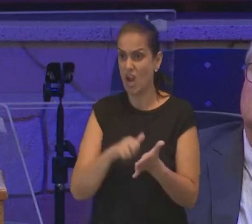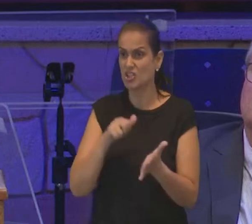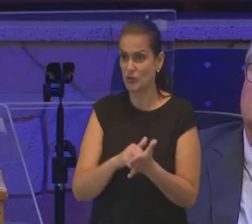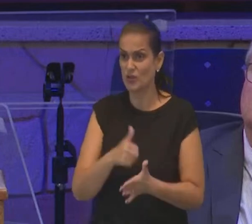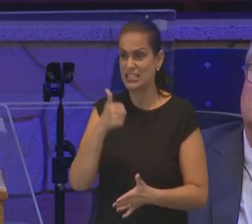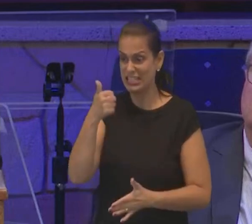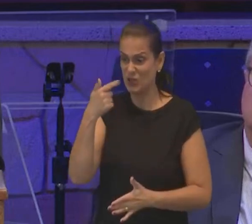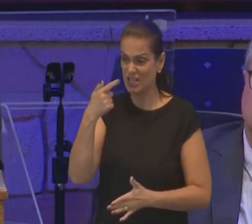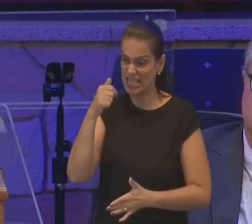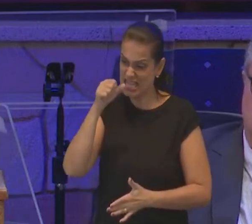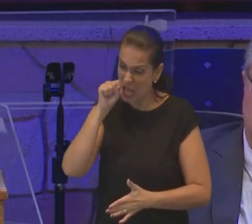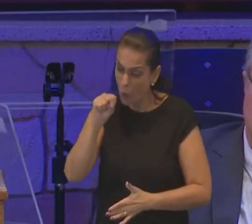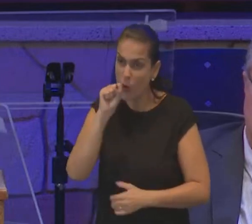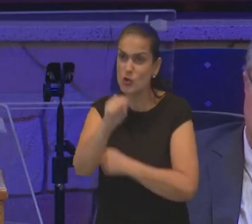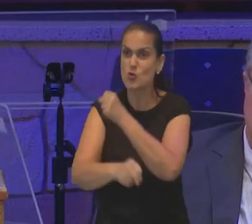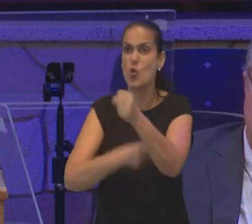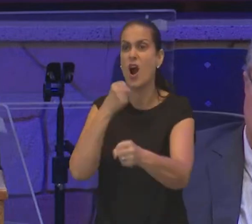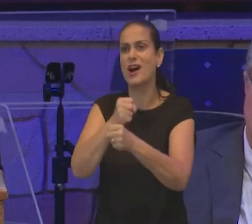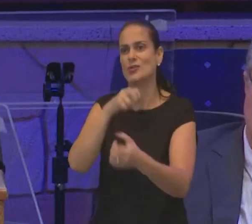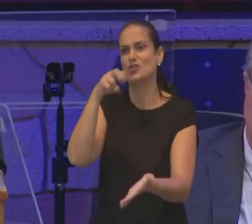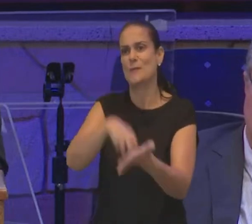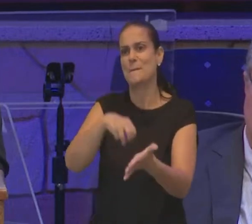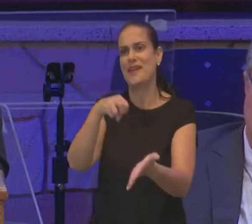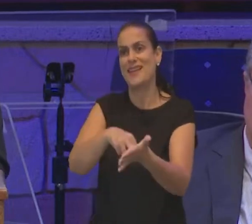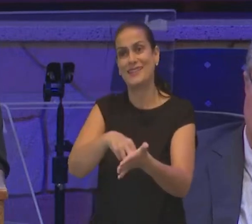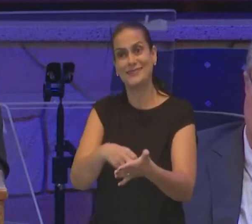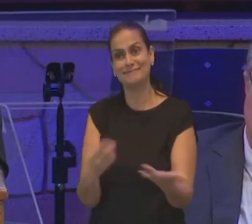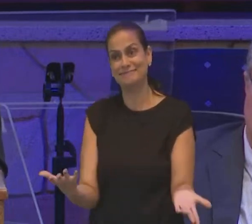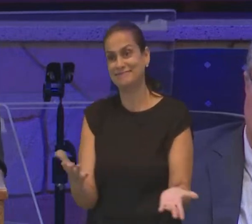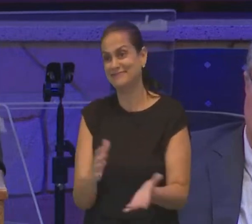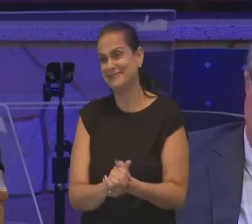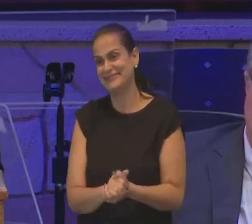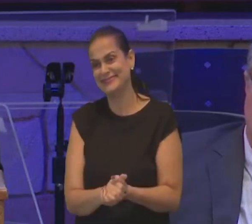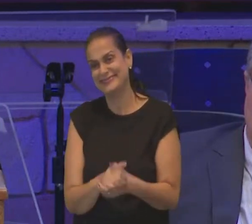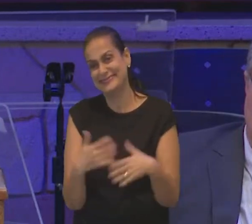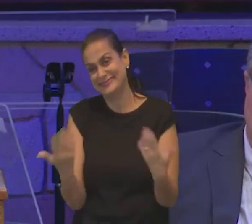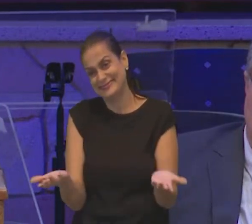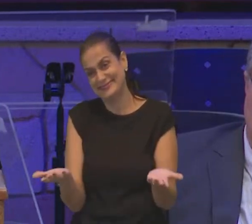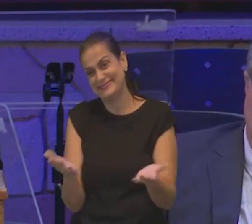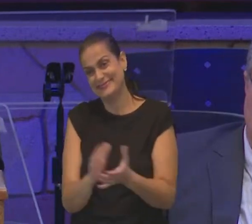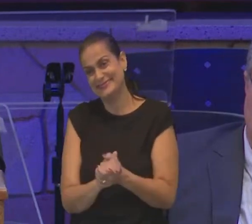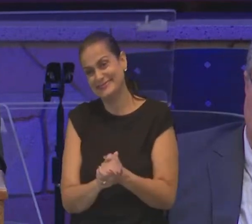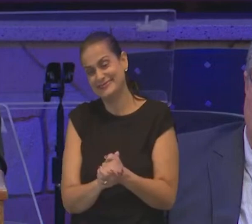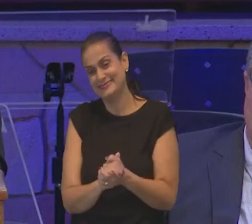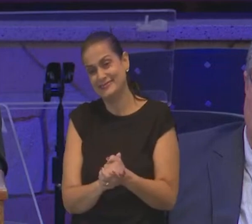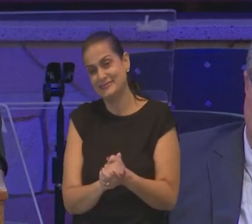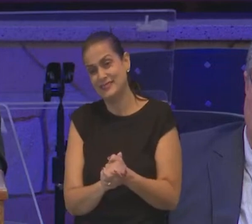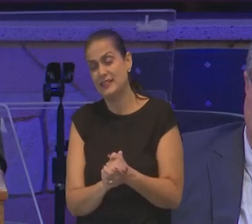cidades, para prevenir a nossa vida.